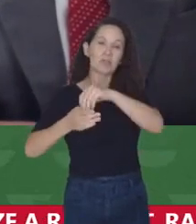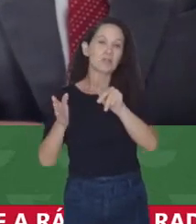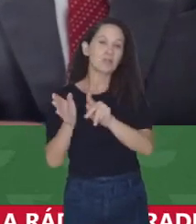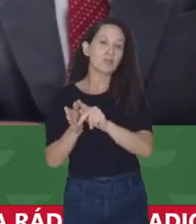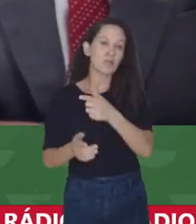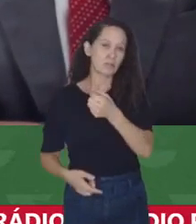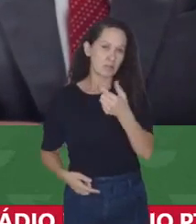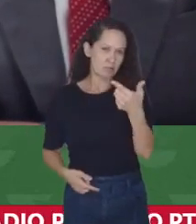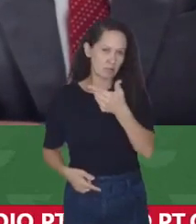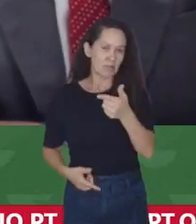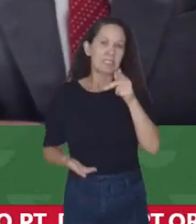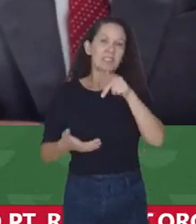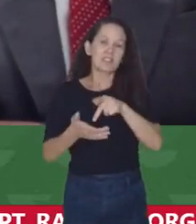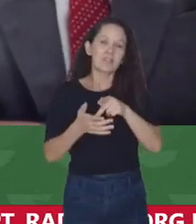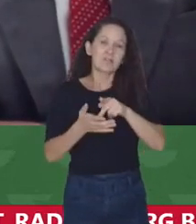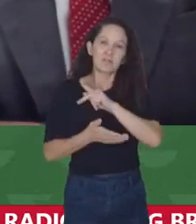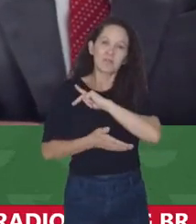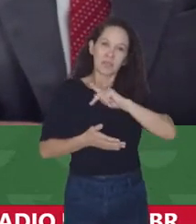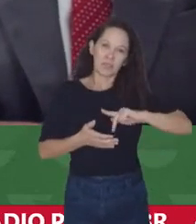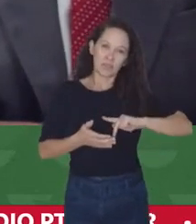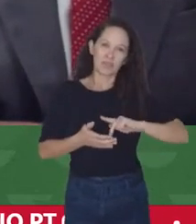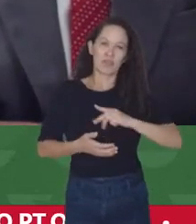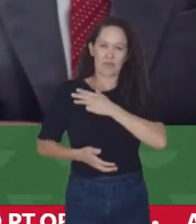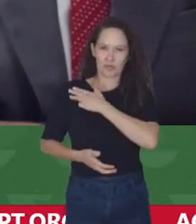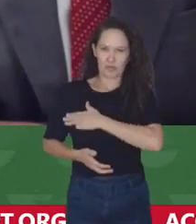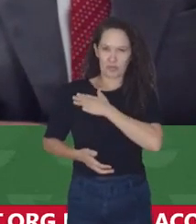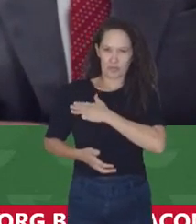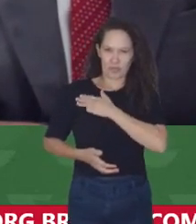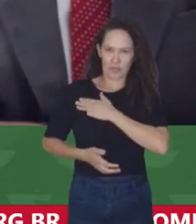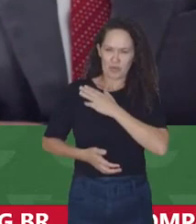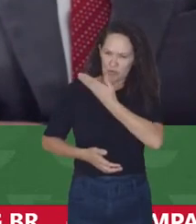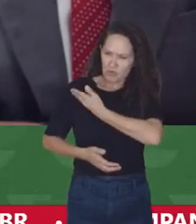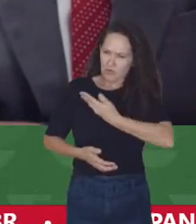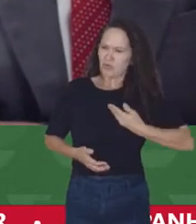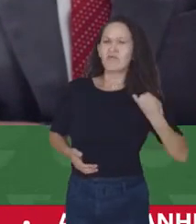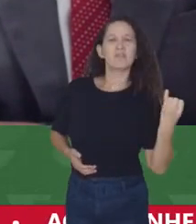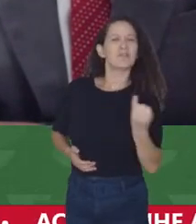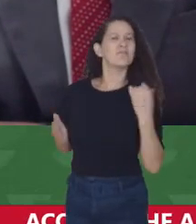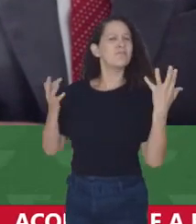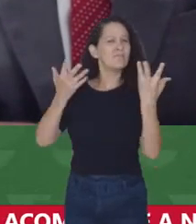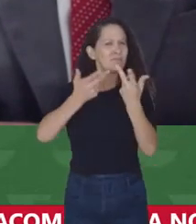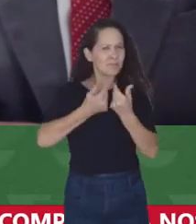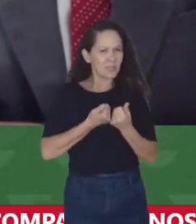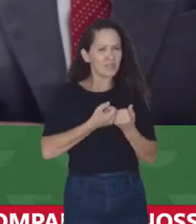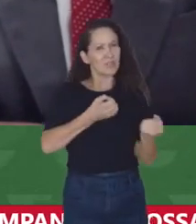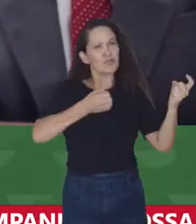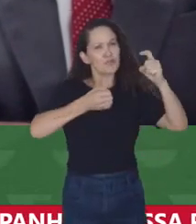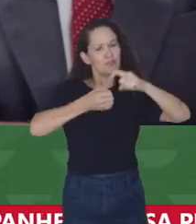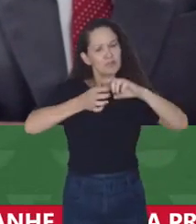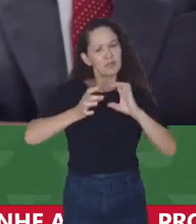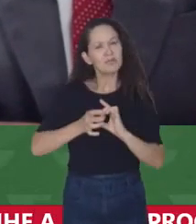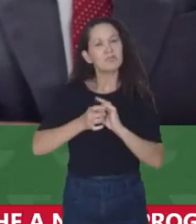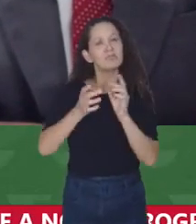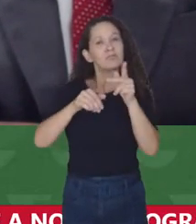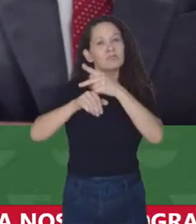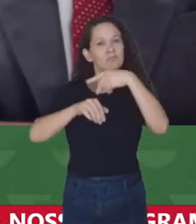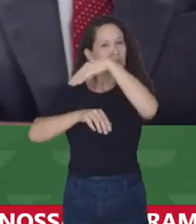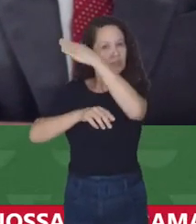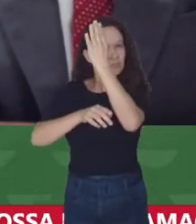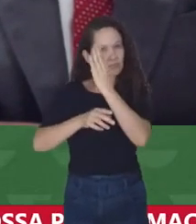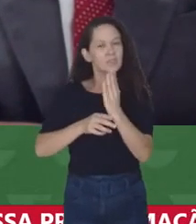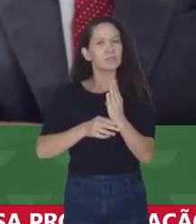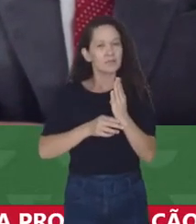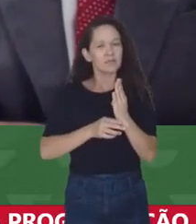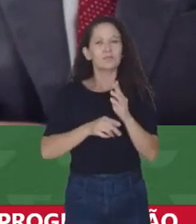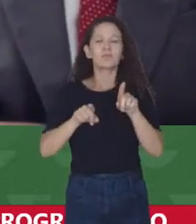fato, é fazer do presidente Lula um grande movimento. Em nome da redemocratização do Brasil,